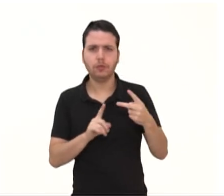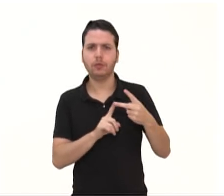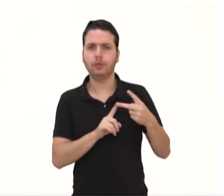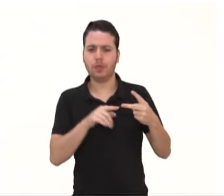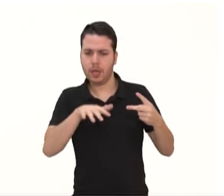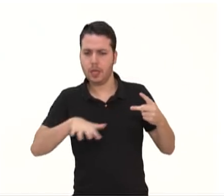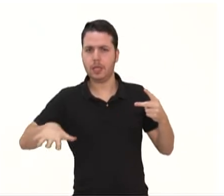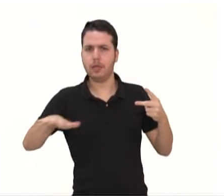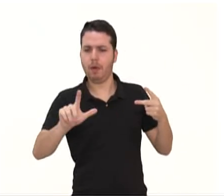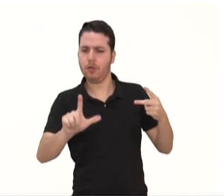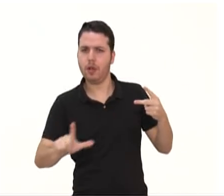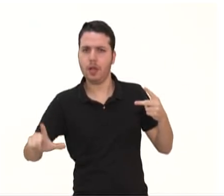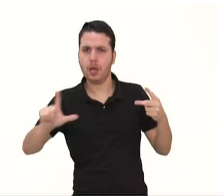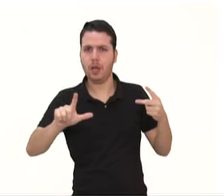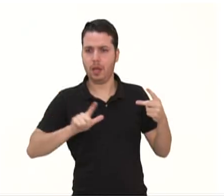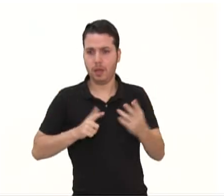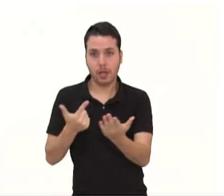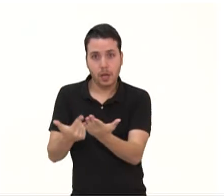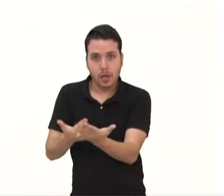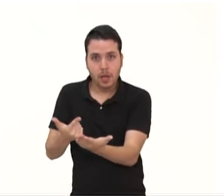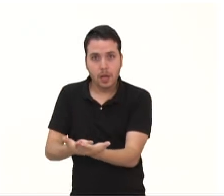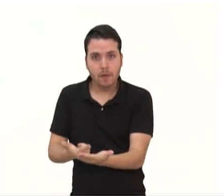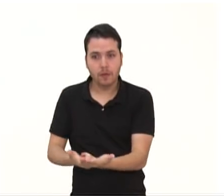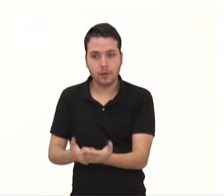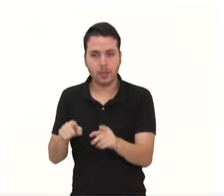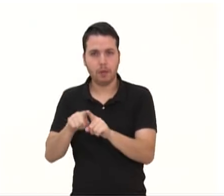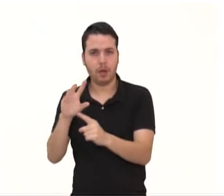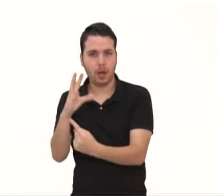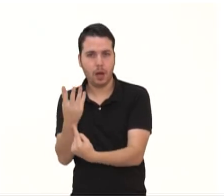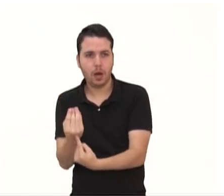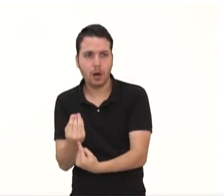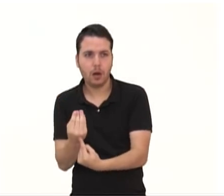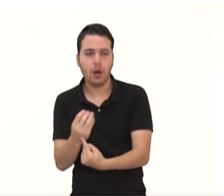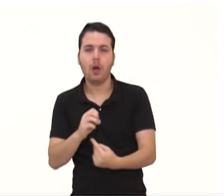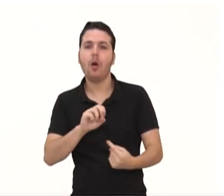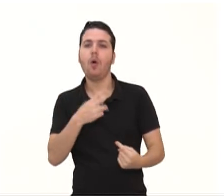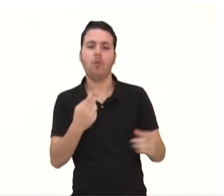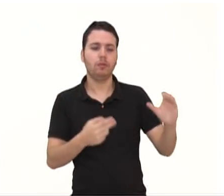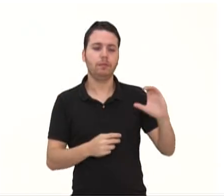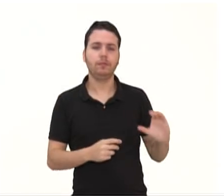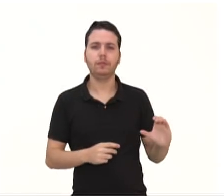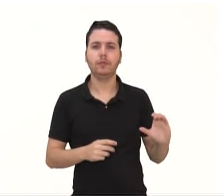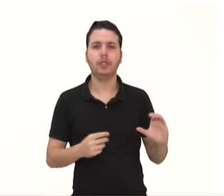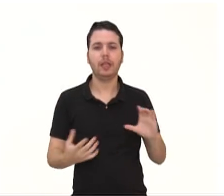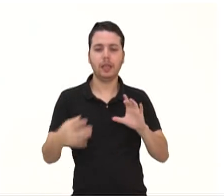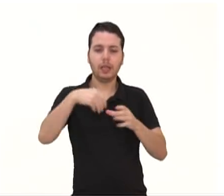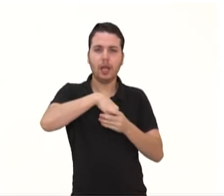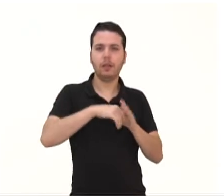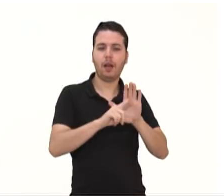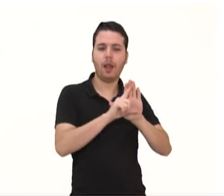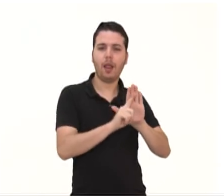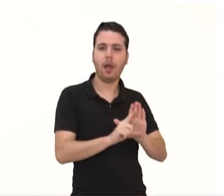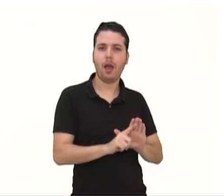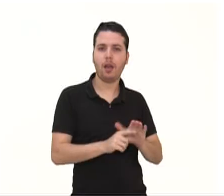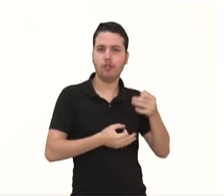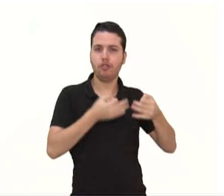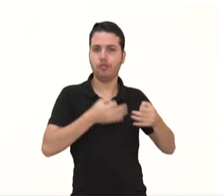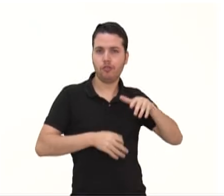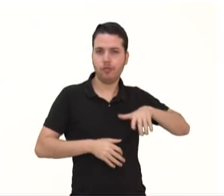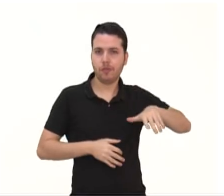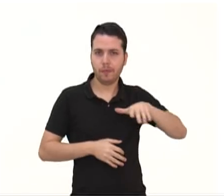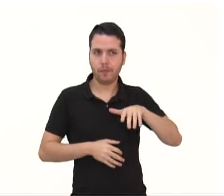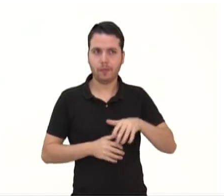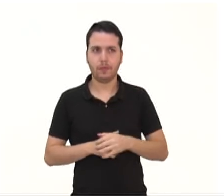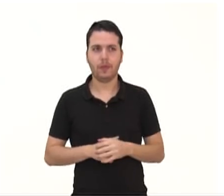espaço literário, onde circulam livros e arte? Ou onde encontramos as leis? Claro,